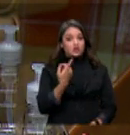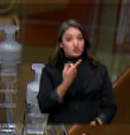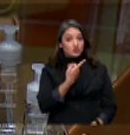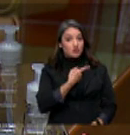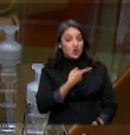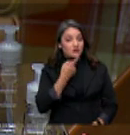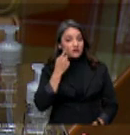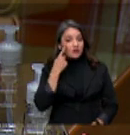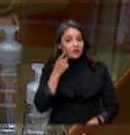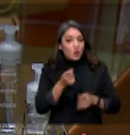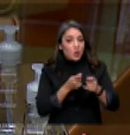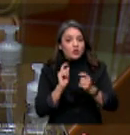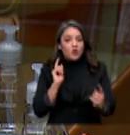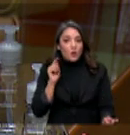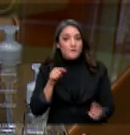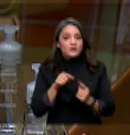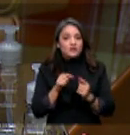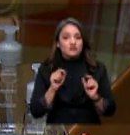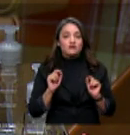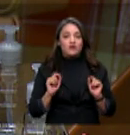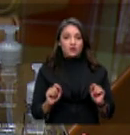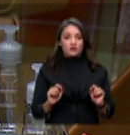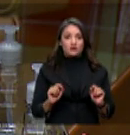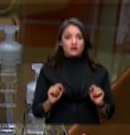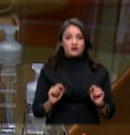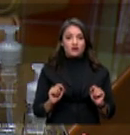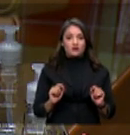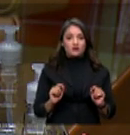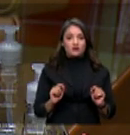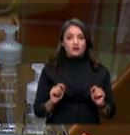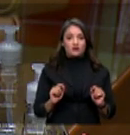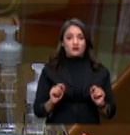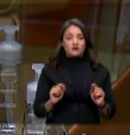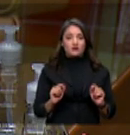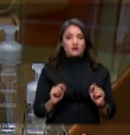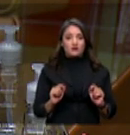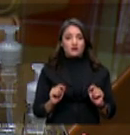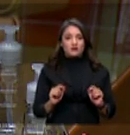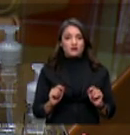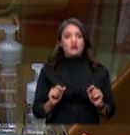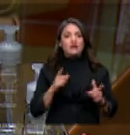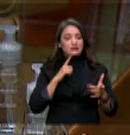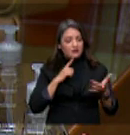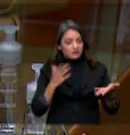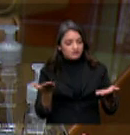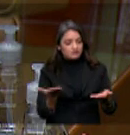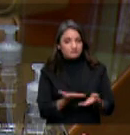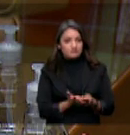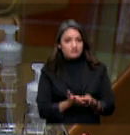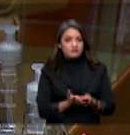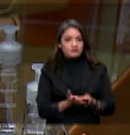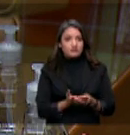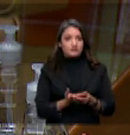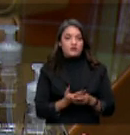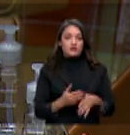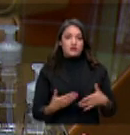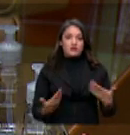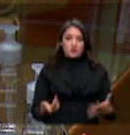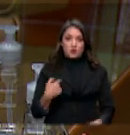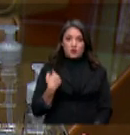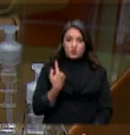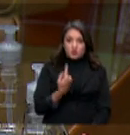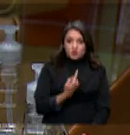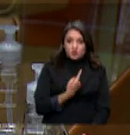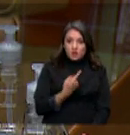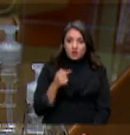ser controle objetivo é exatamente o que está posto e da forma como foi aplicado. Ou seja, que nós estamos